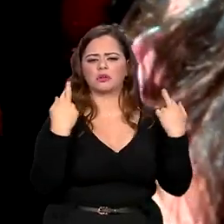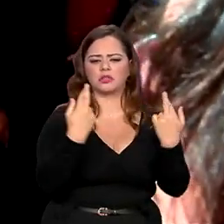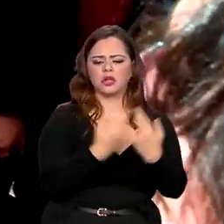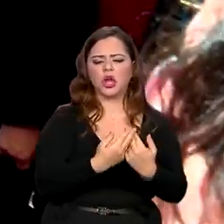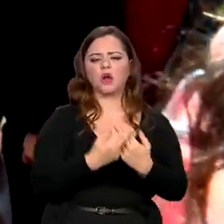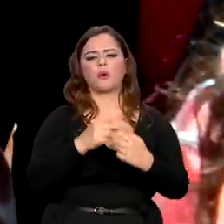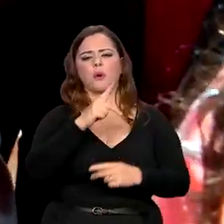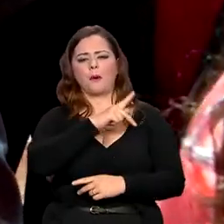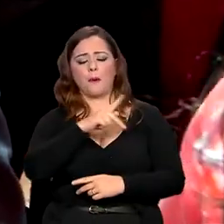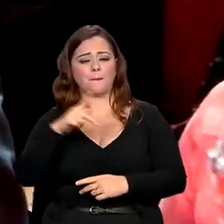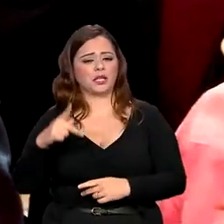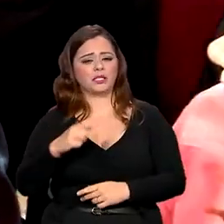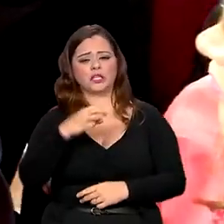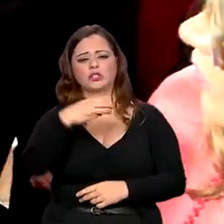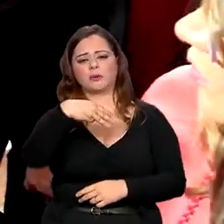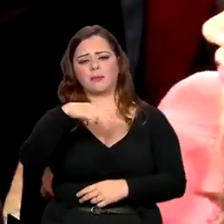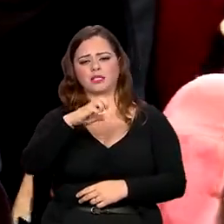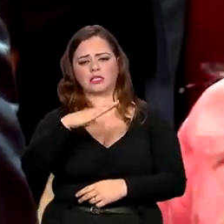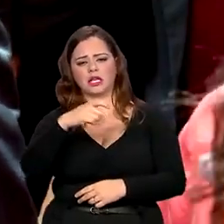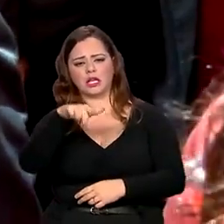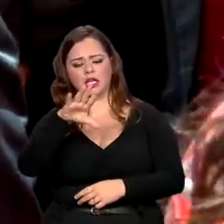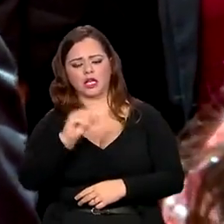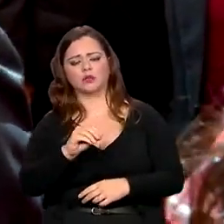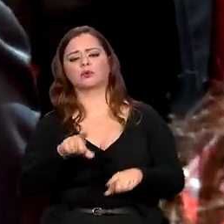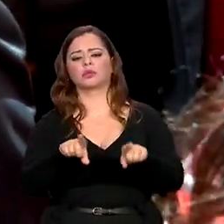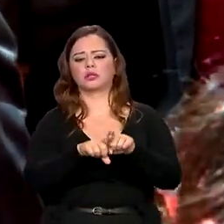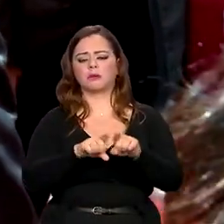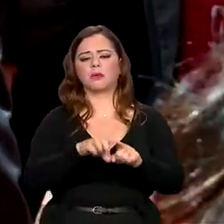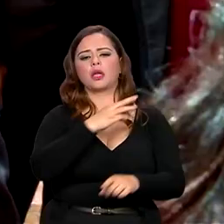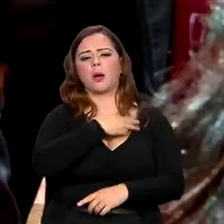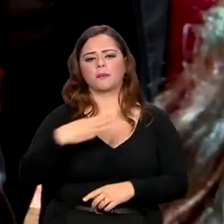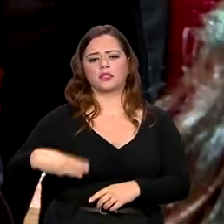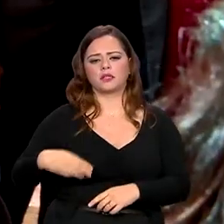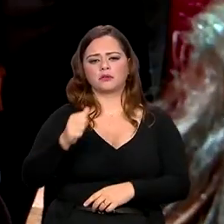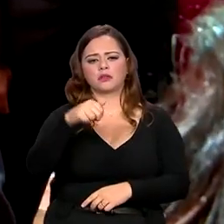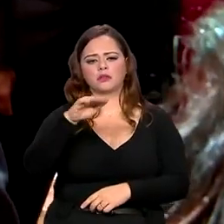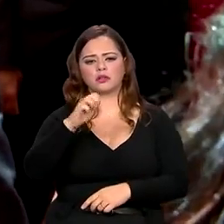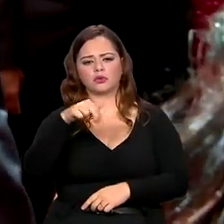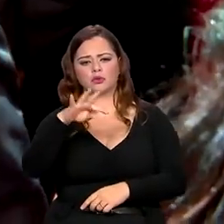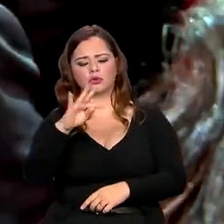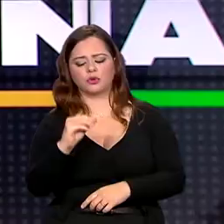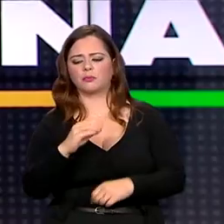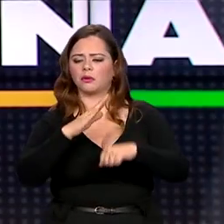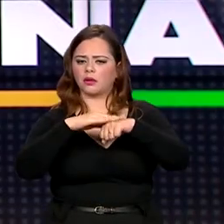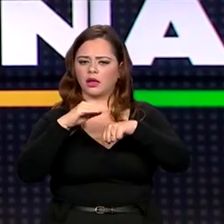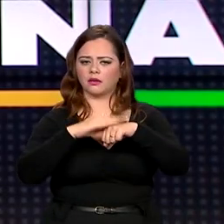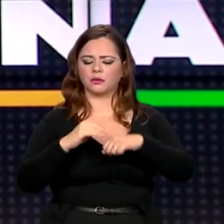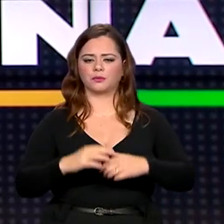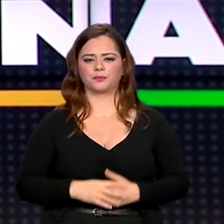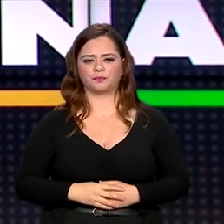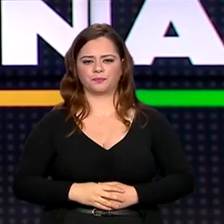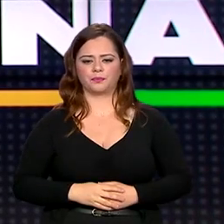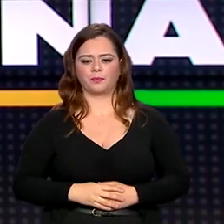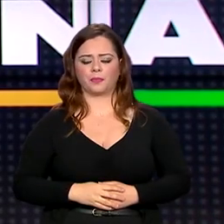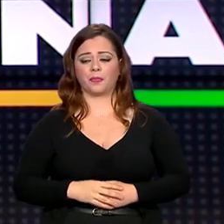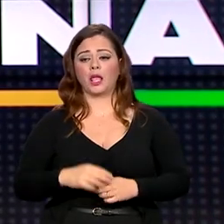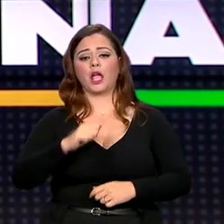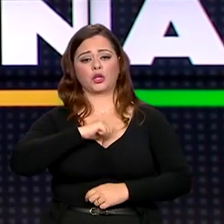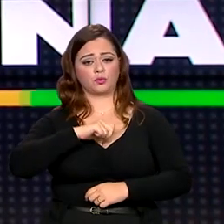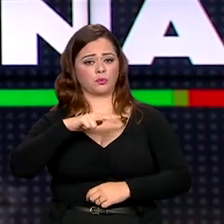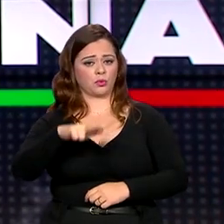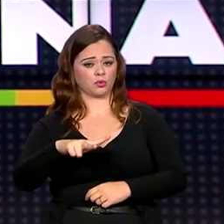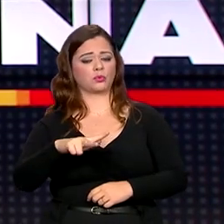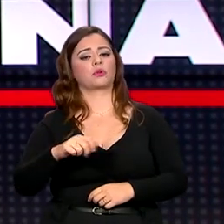ao presidente Marcelo e ao ministro Antônio Costa pelo carinho e pelo tratamento. E de Portugal,